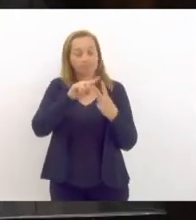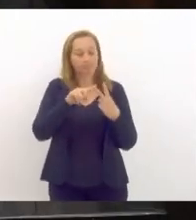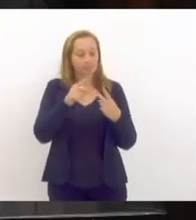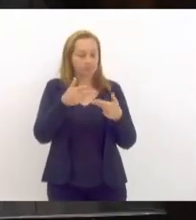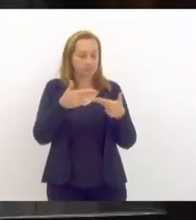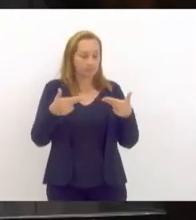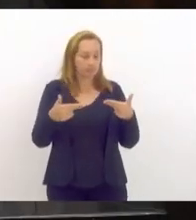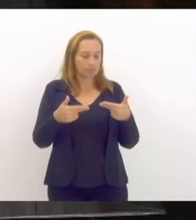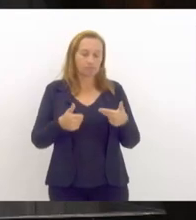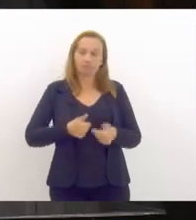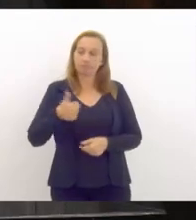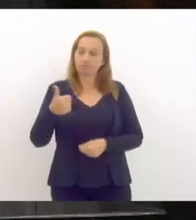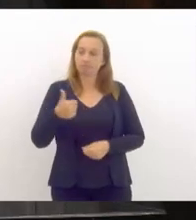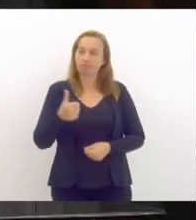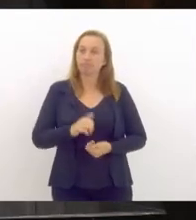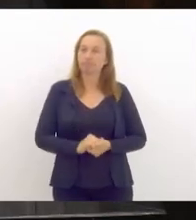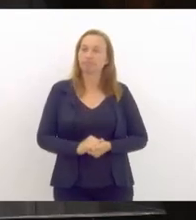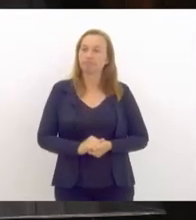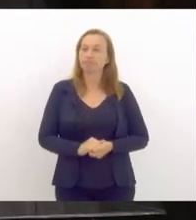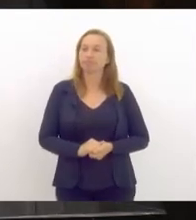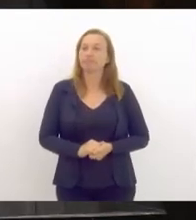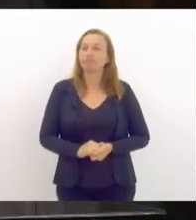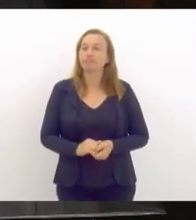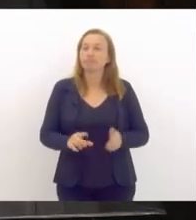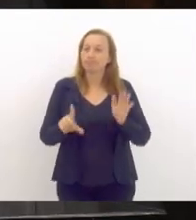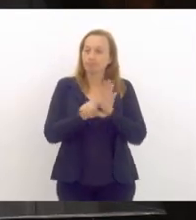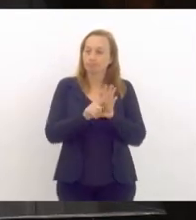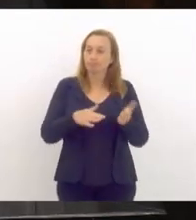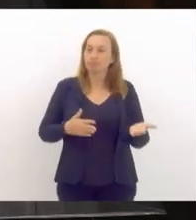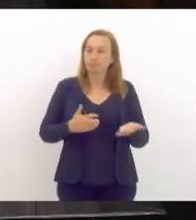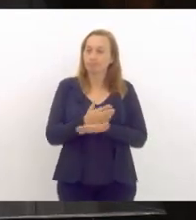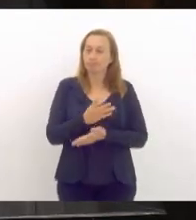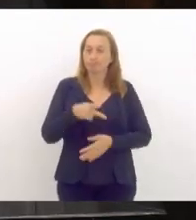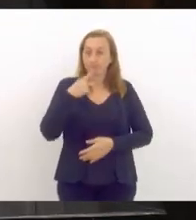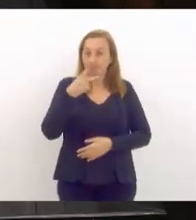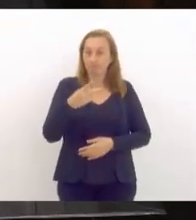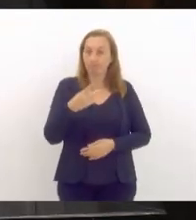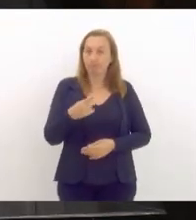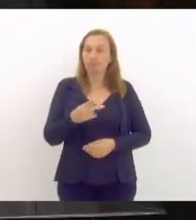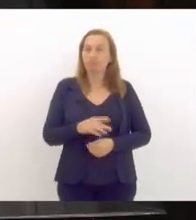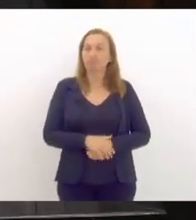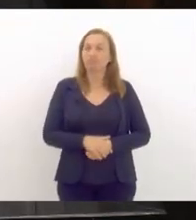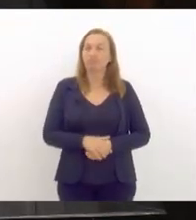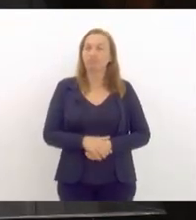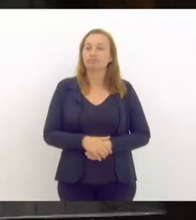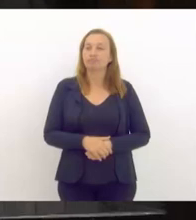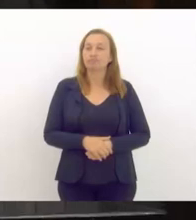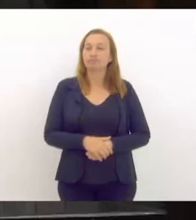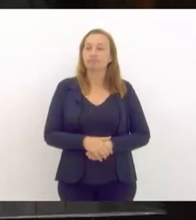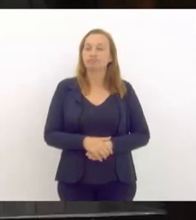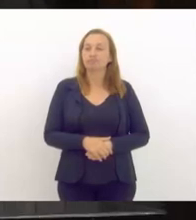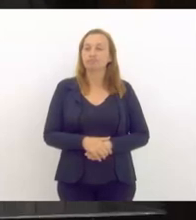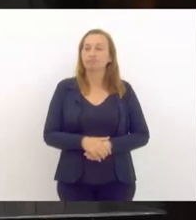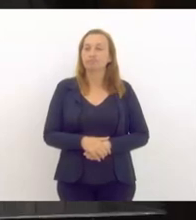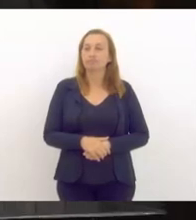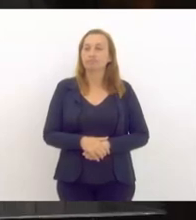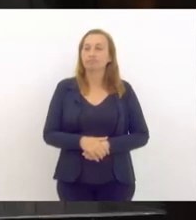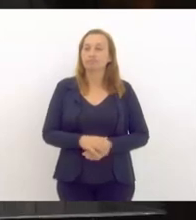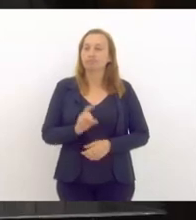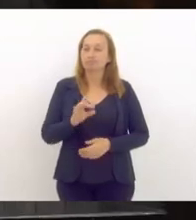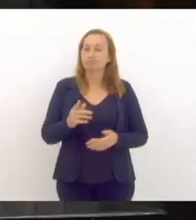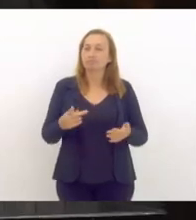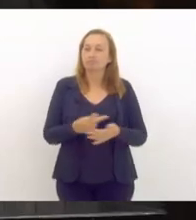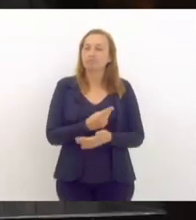primeiro que a lei que a gente aprovou dizia que essa recomposição só se daria se